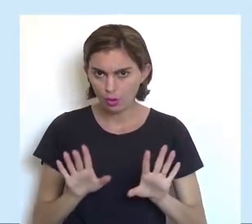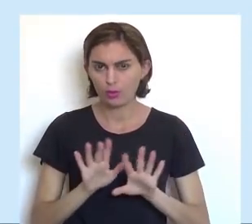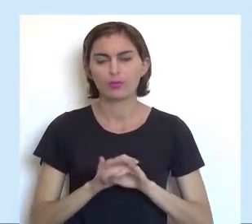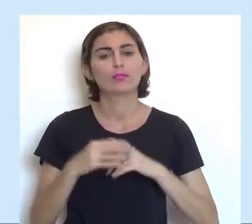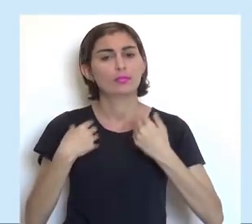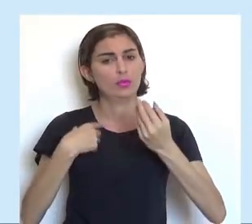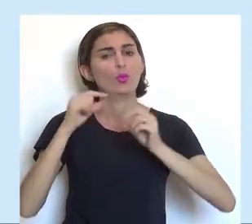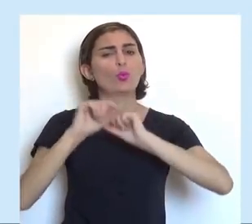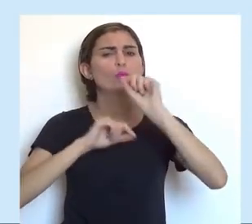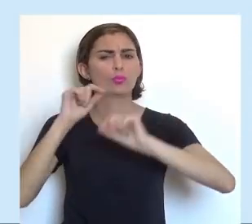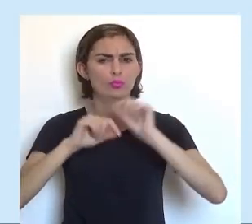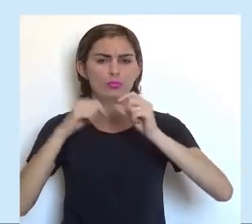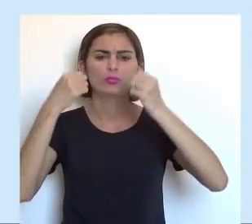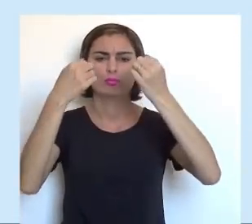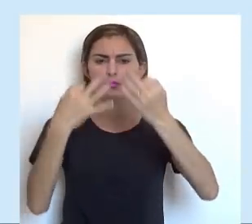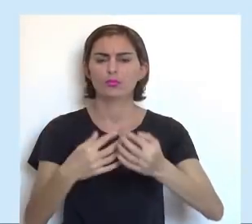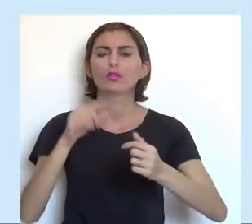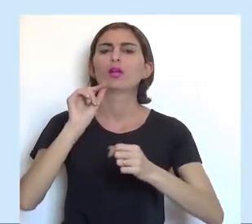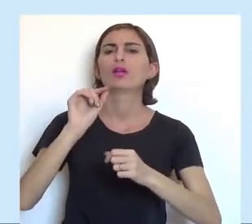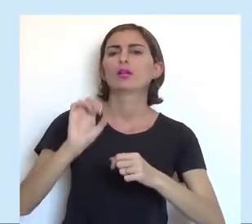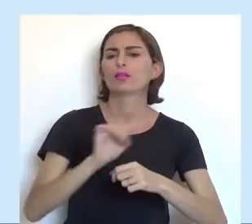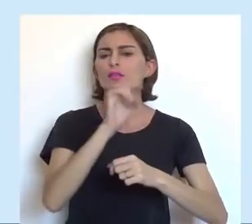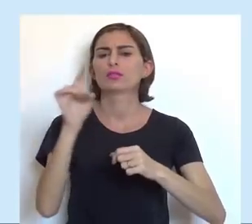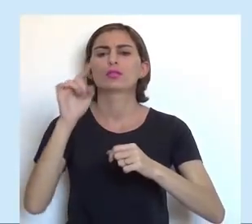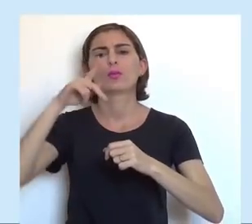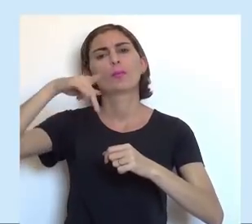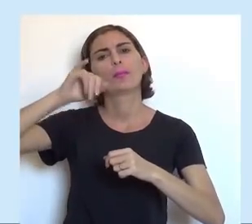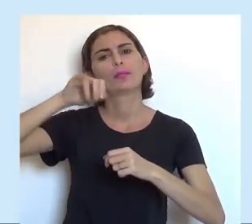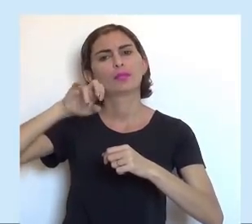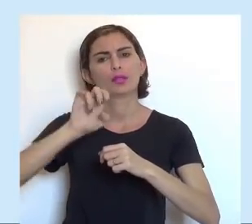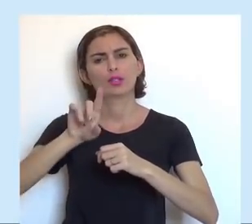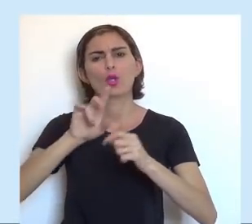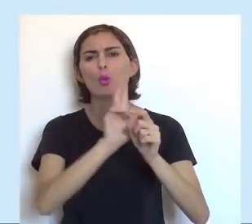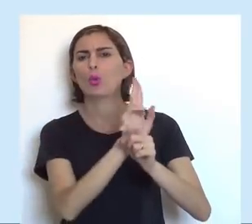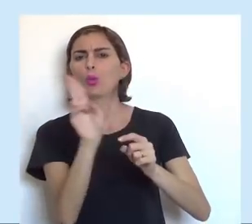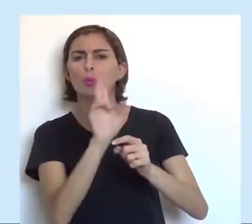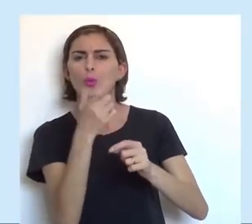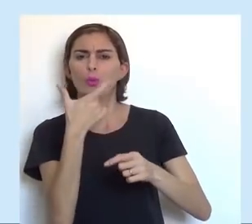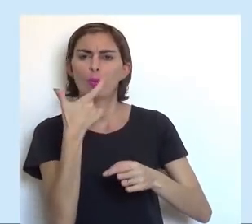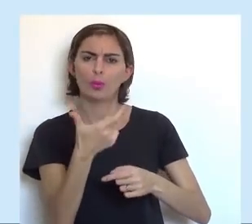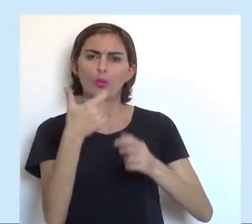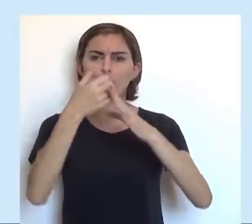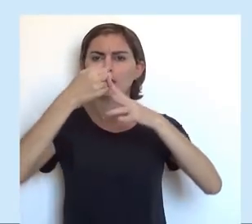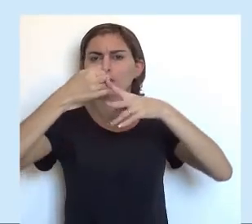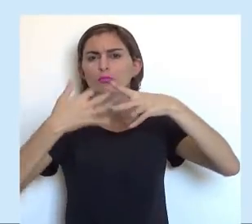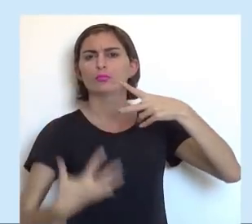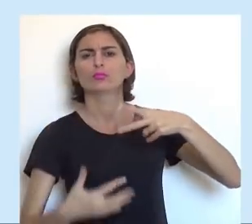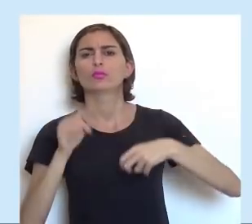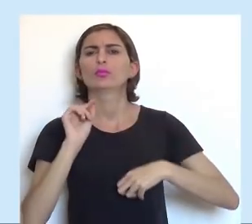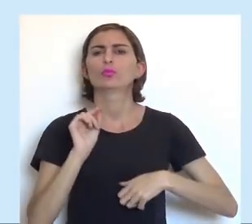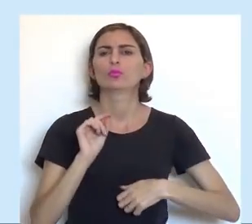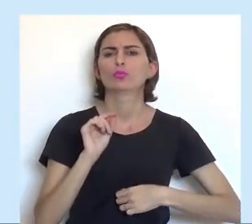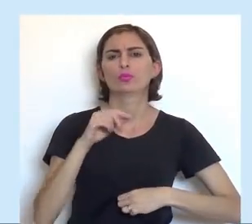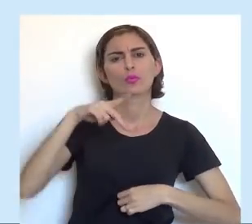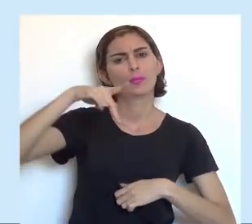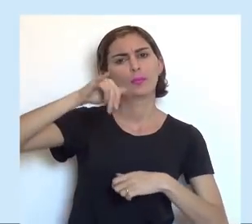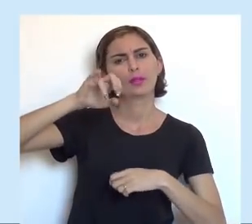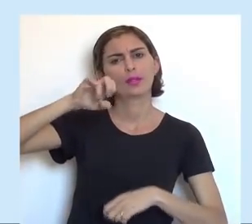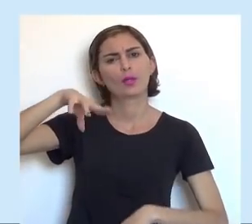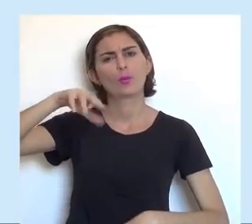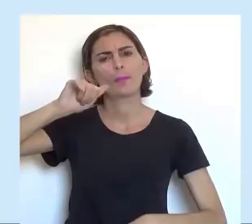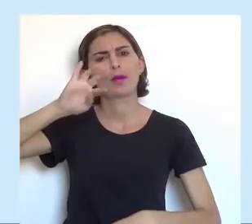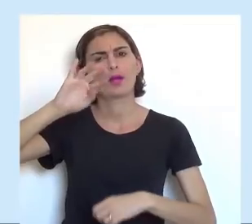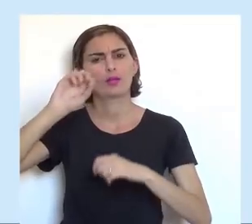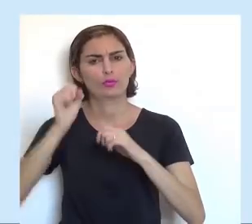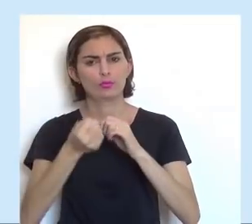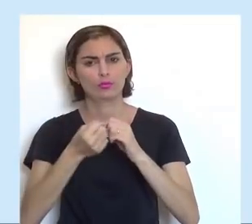será que é? Vamos aí, pessoal. Quem são os pneus? A nomenclatura, a definição. Pneus ou